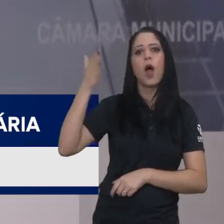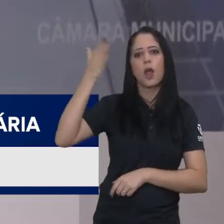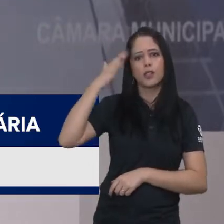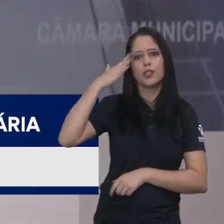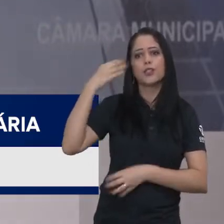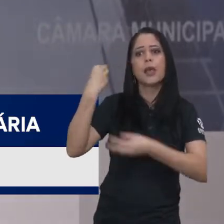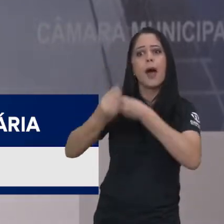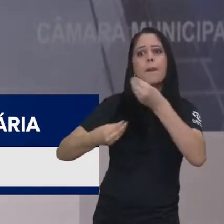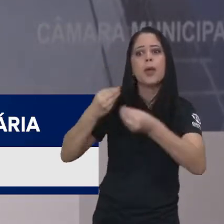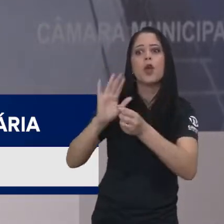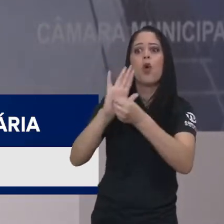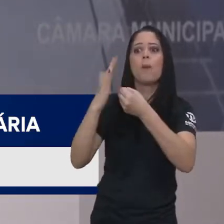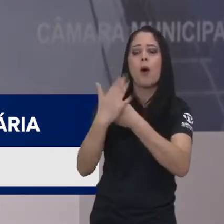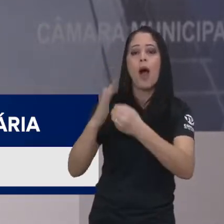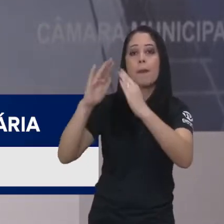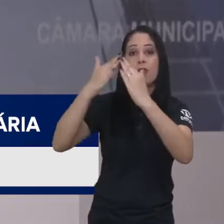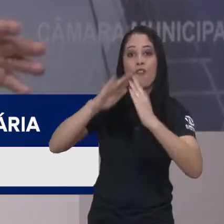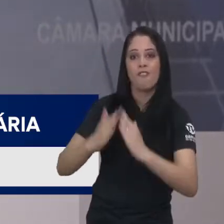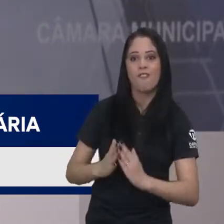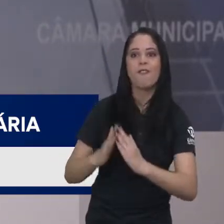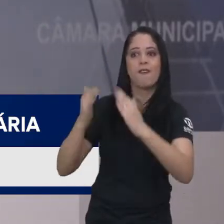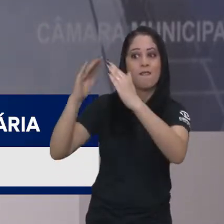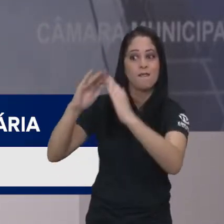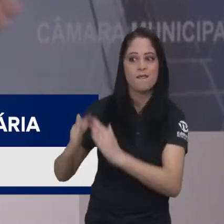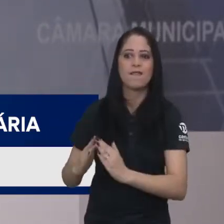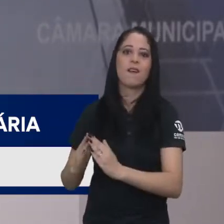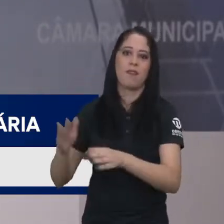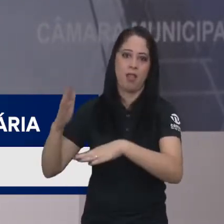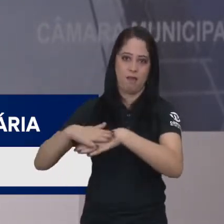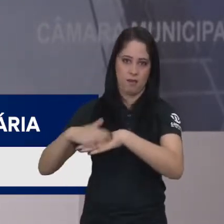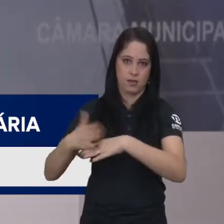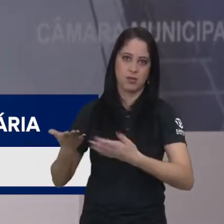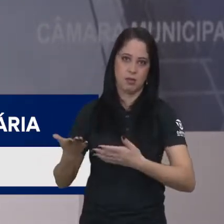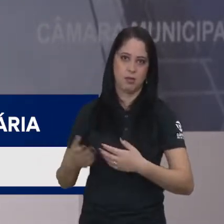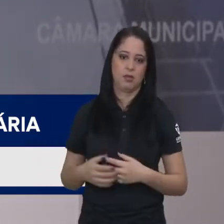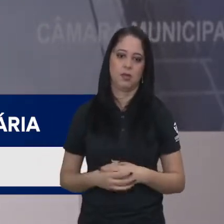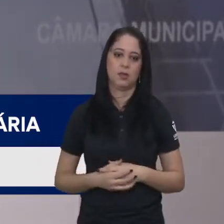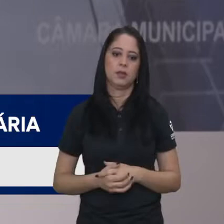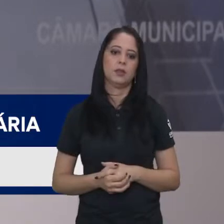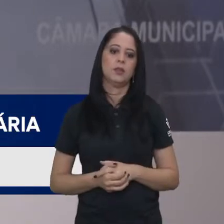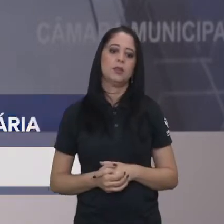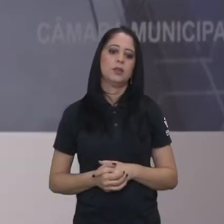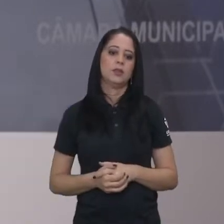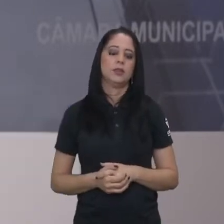que não vai ser feito na regularização dos bairros lá, das favelas. São situações muito mais complexas do que a gente tem aqui.